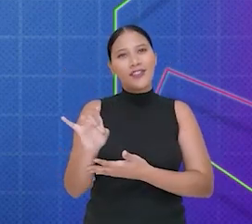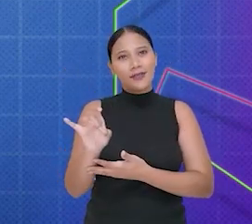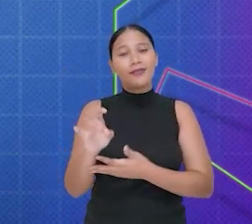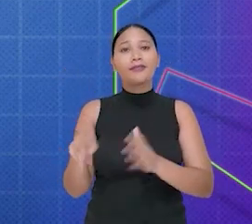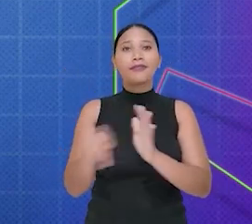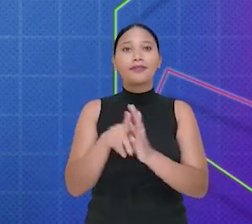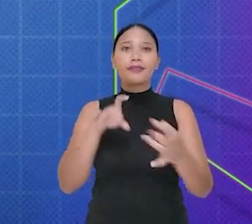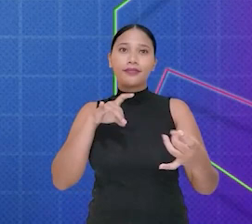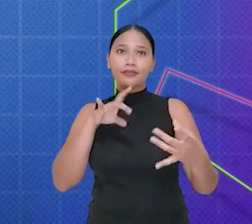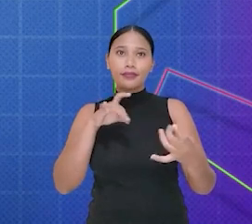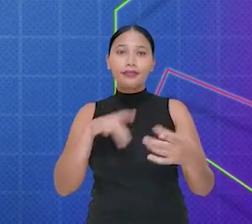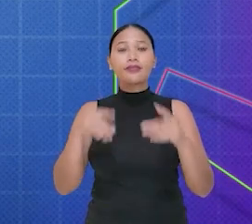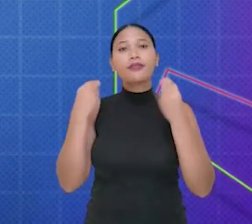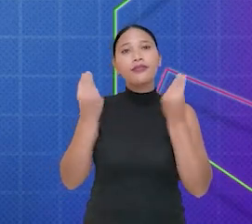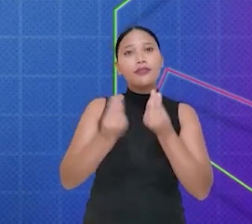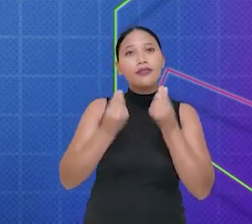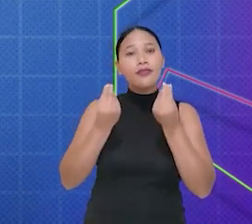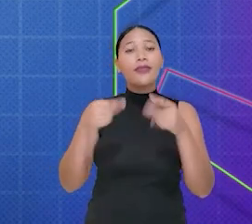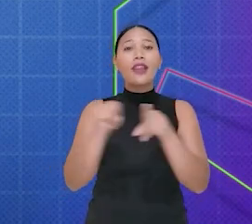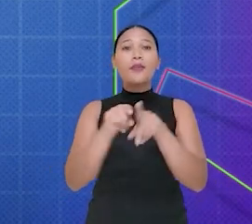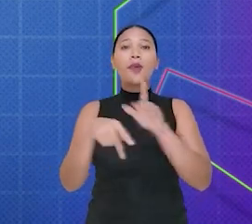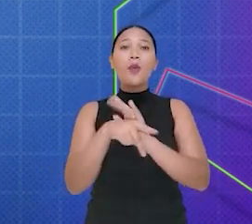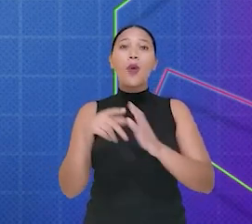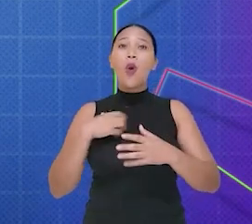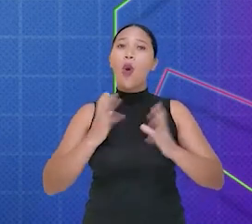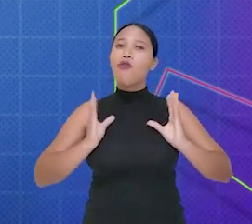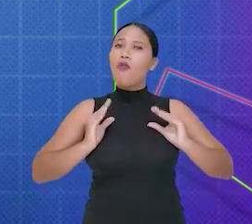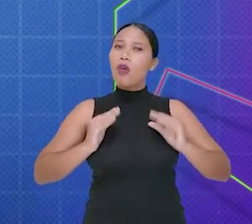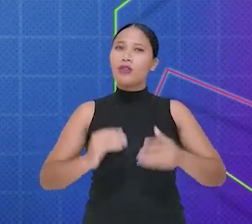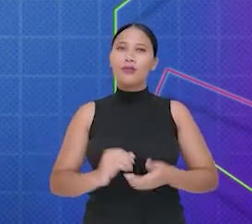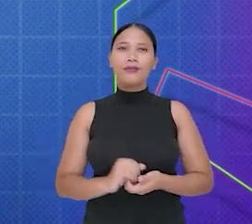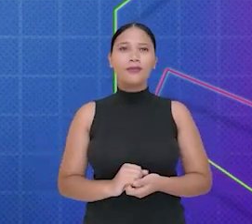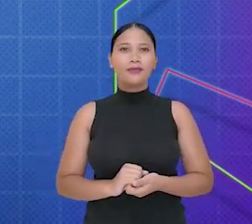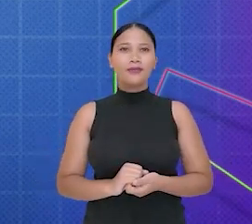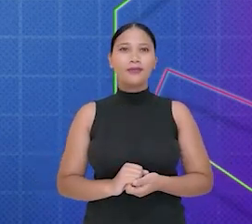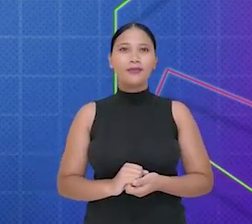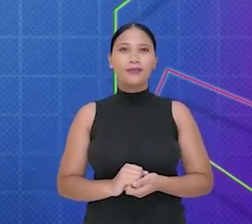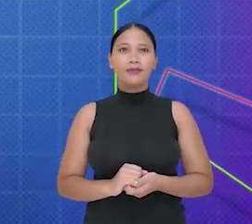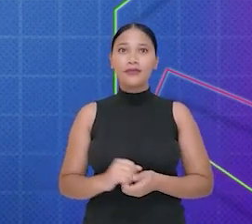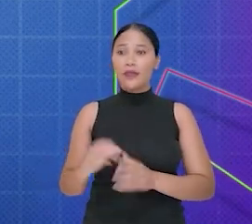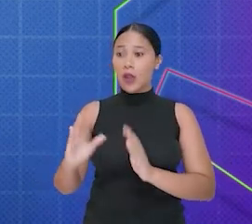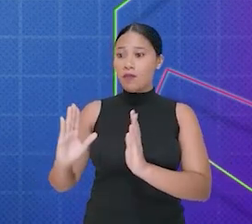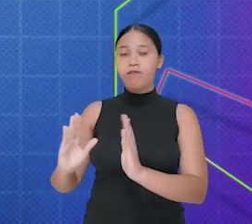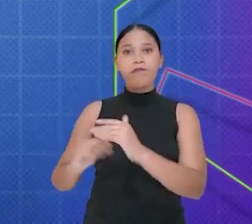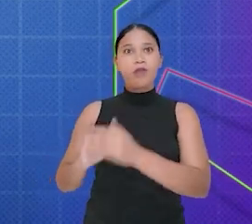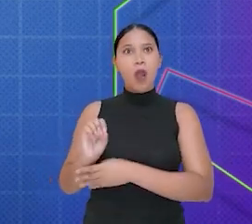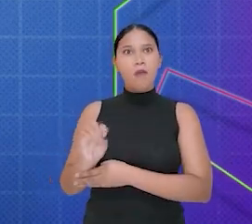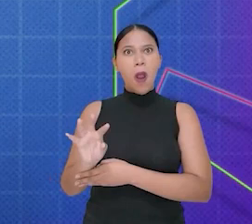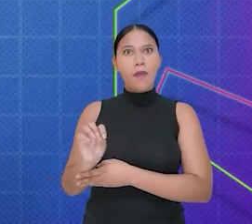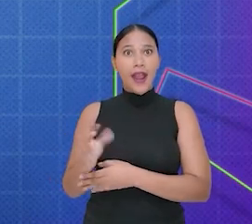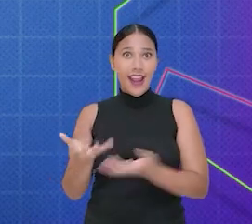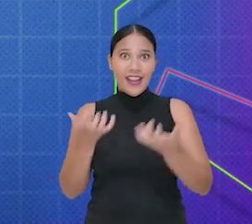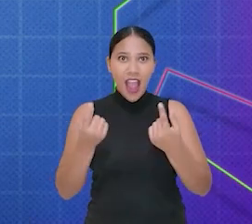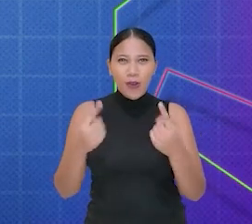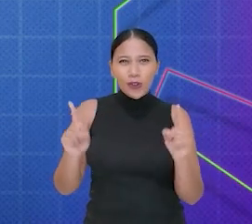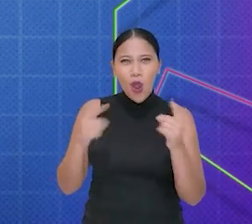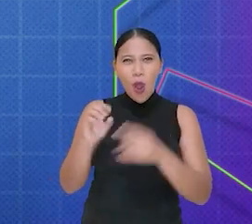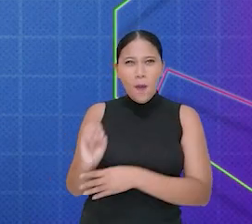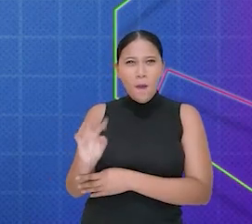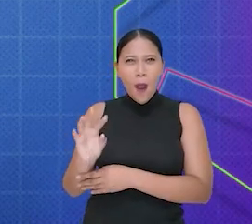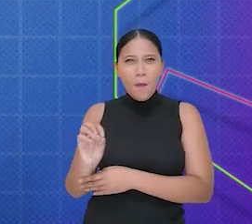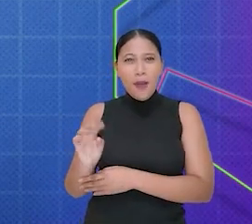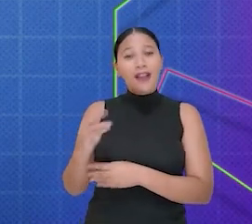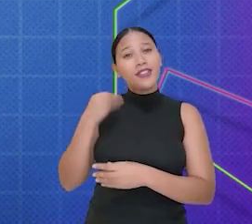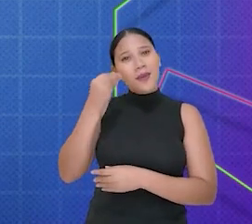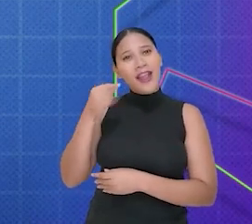características diferentes, como a resposta de frequência, sensibilidade e até mesmo conforto. Alto-falante. Mas se você quiser ouvir um